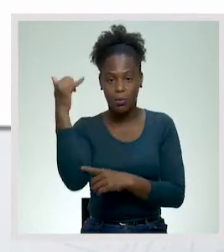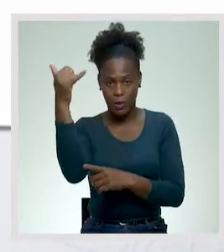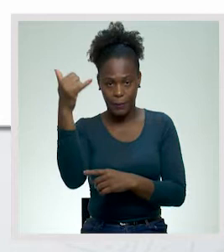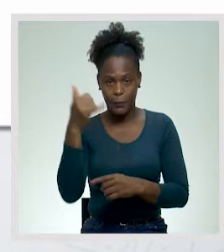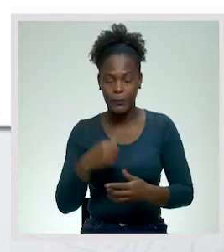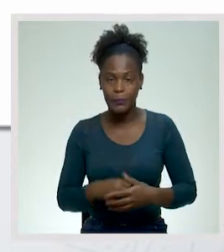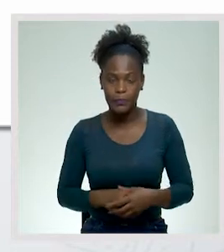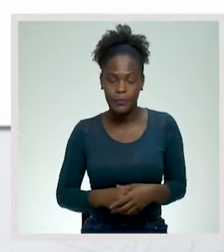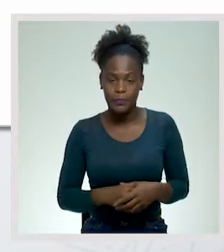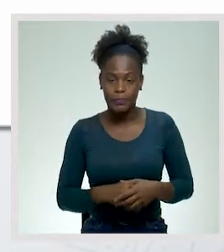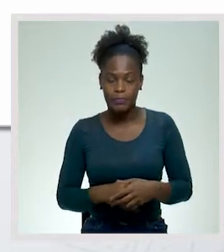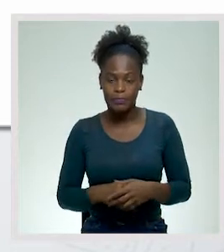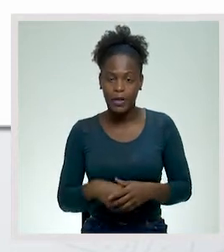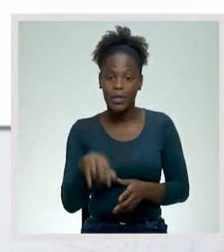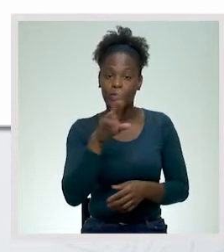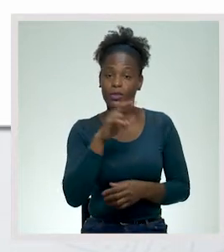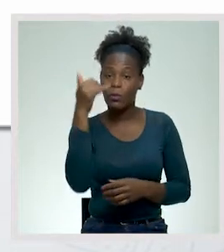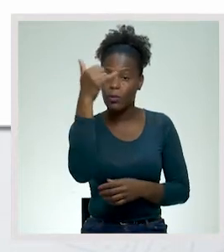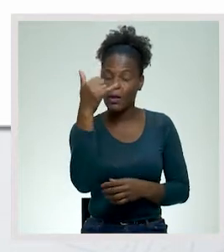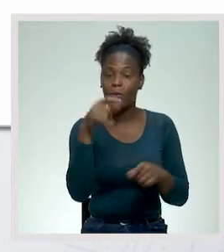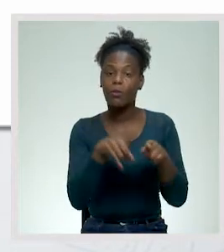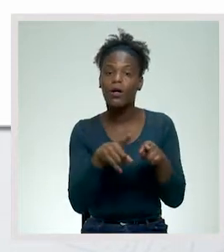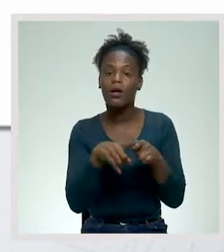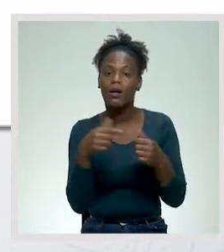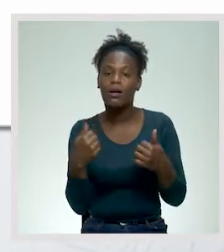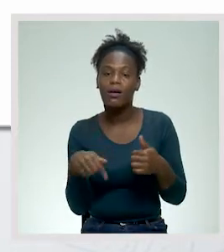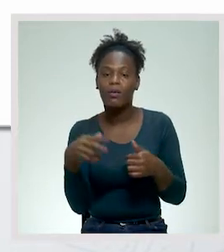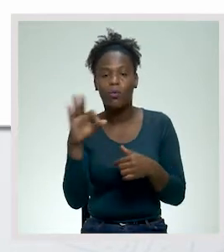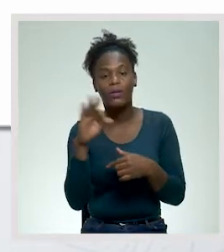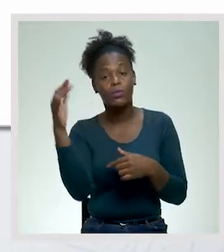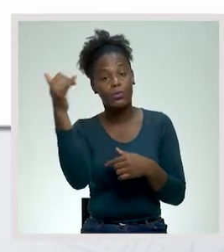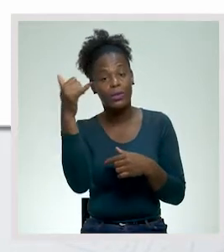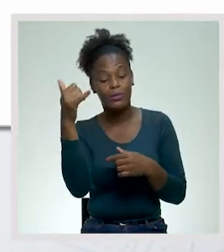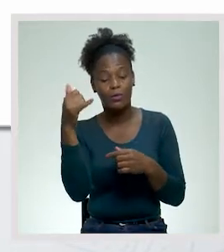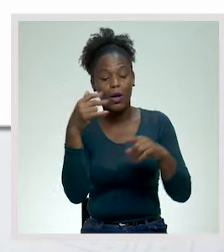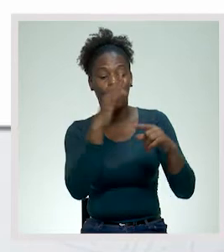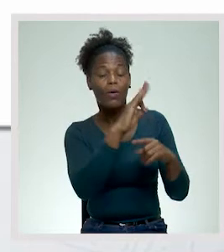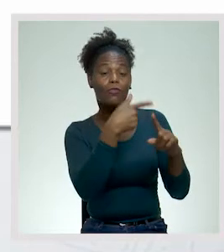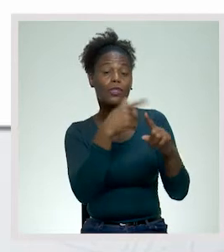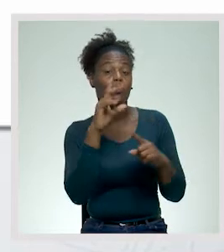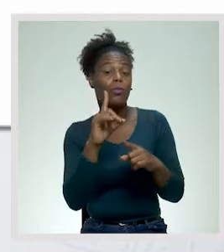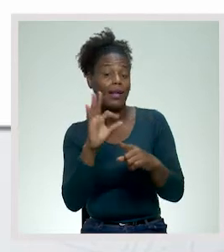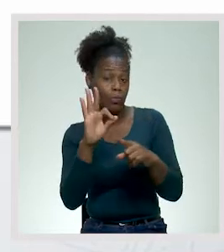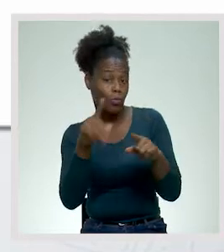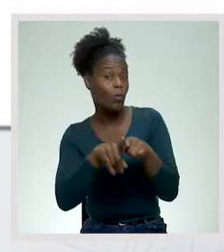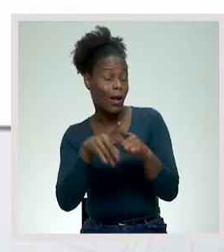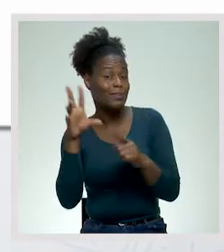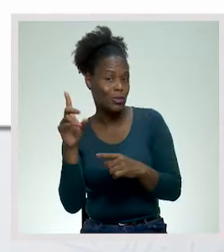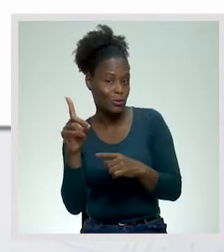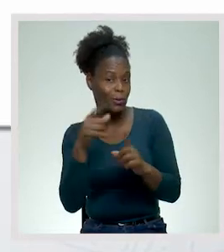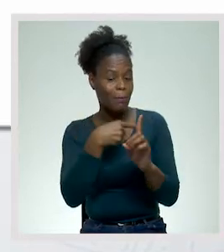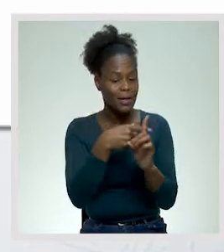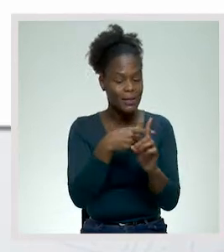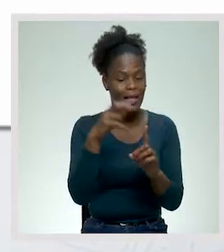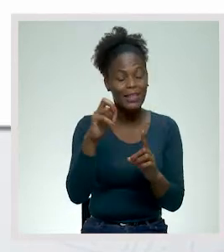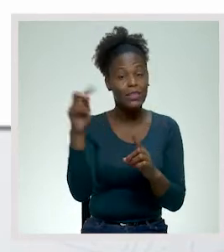quadrado. X ao quadrado é igual a 4 ao quadrado, 4 vezes 4, 16, mais